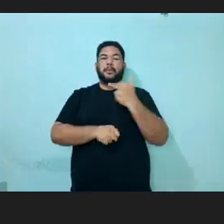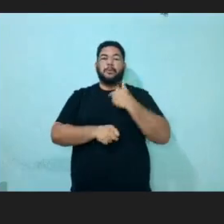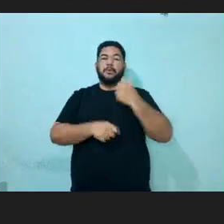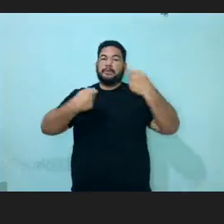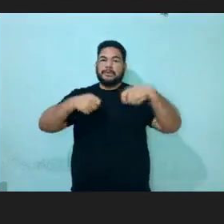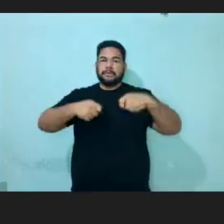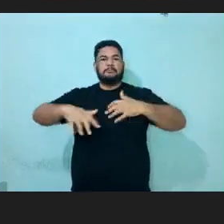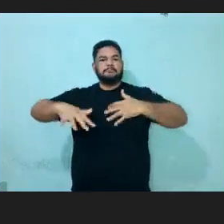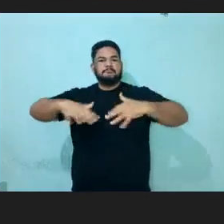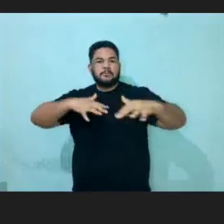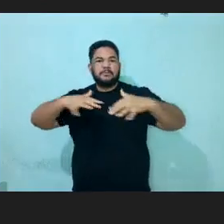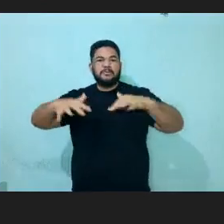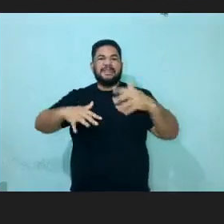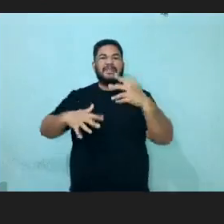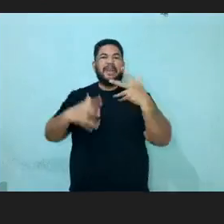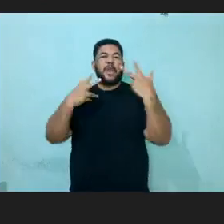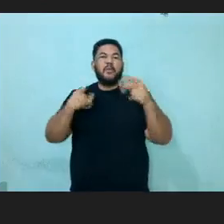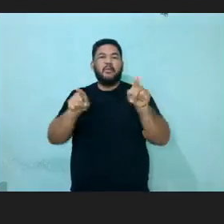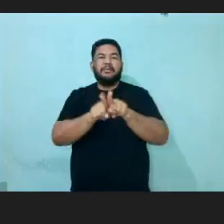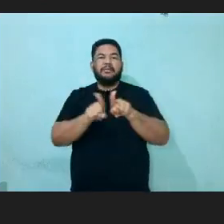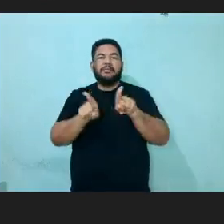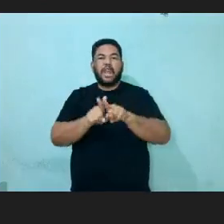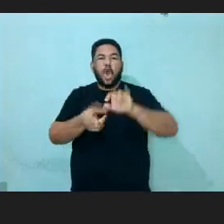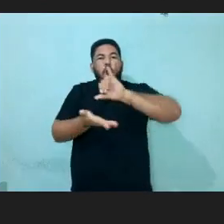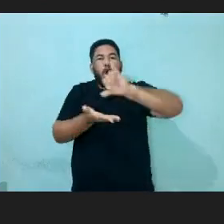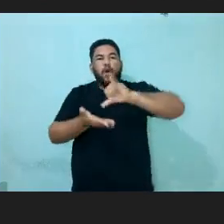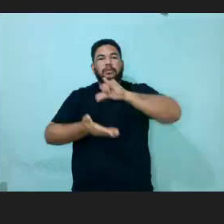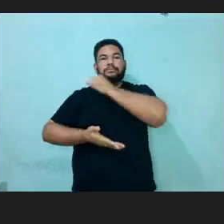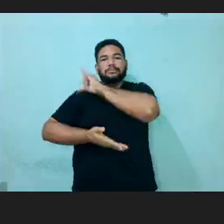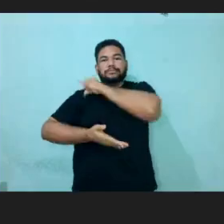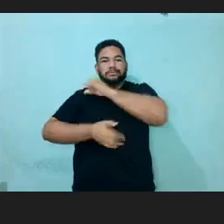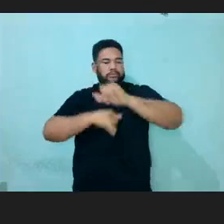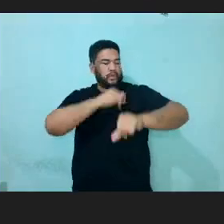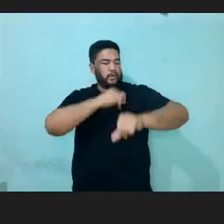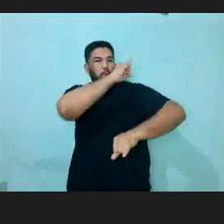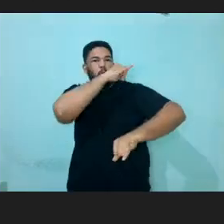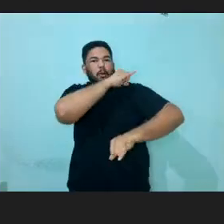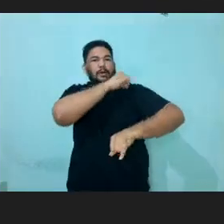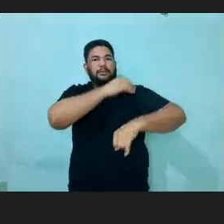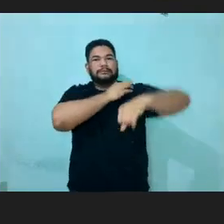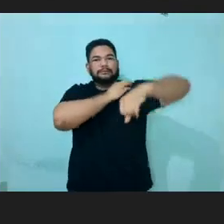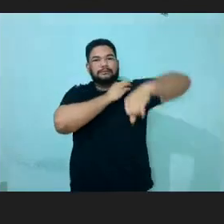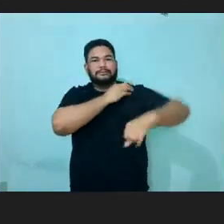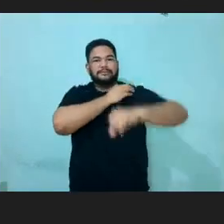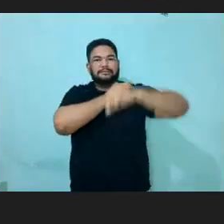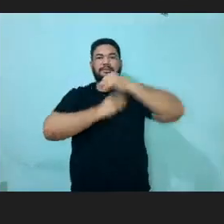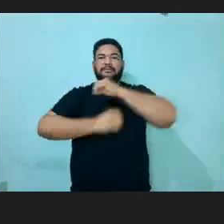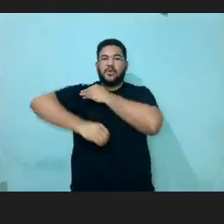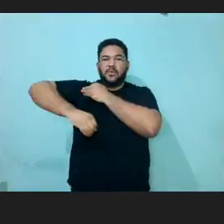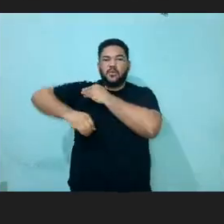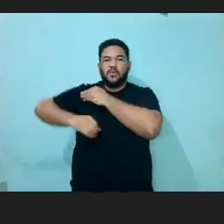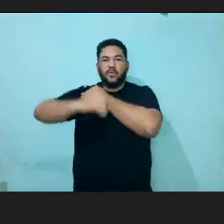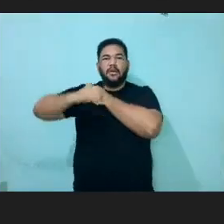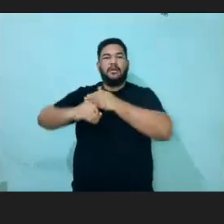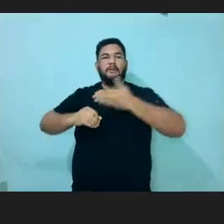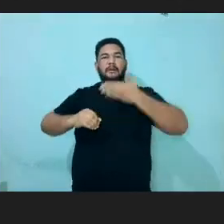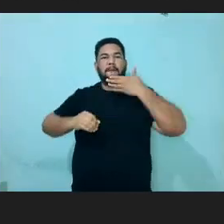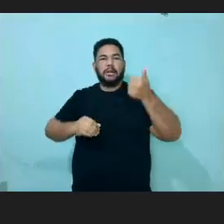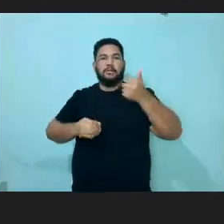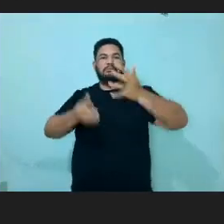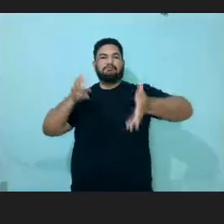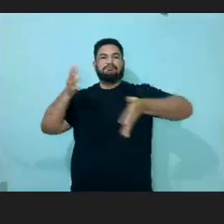de graxa na articulação, né? A gente precisa colocar um óleozinho aqui, ó, para deixar ele mais fluido e a gente